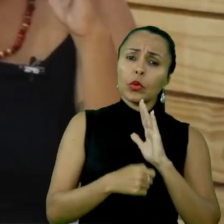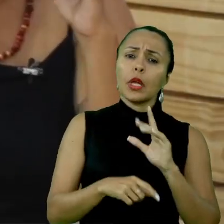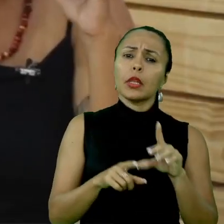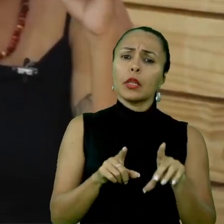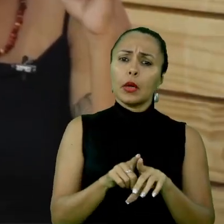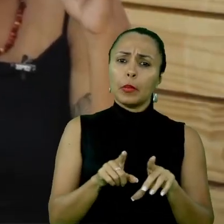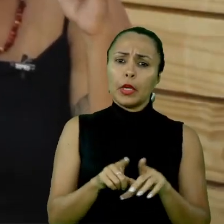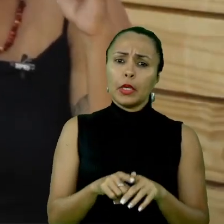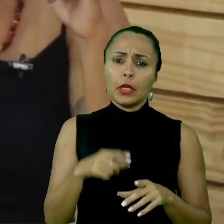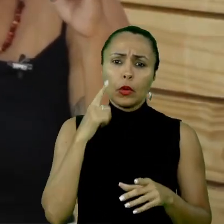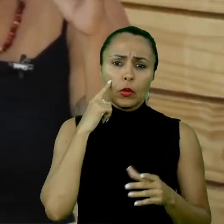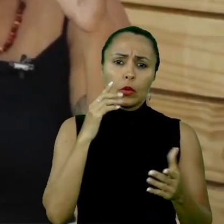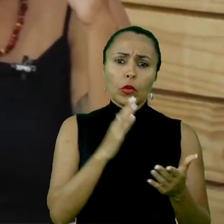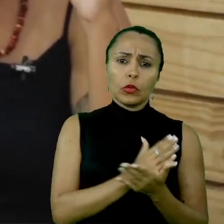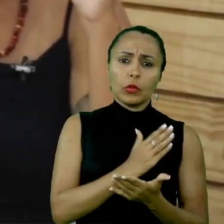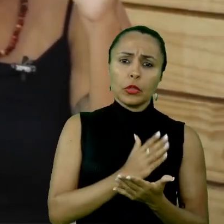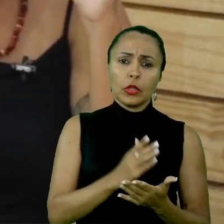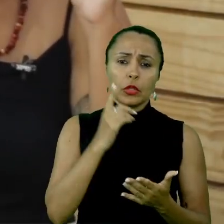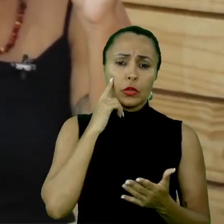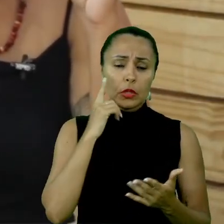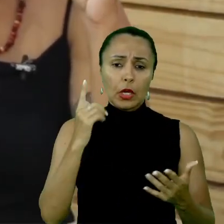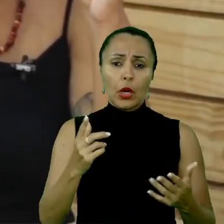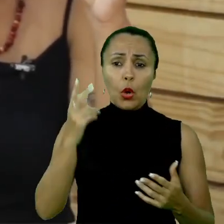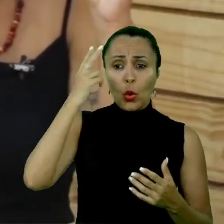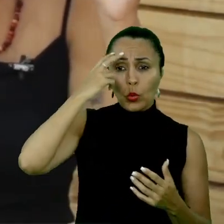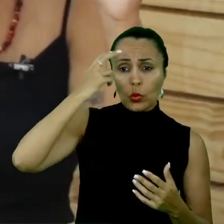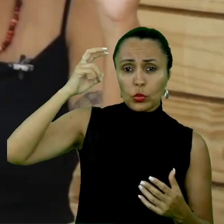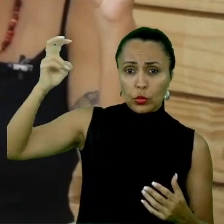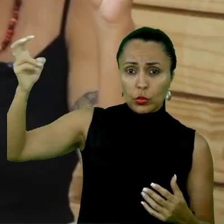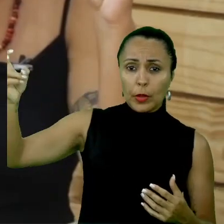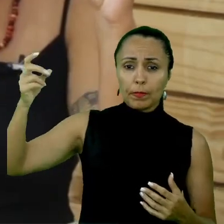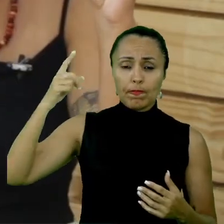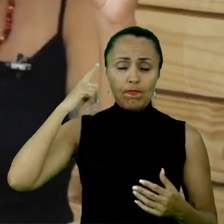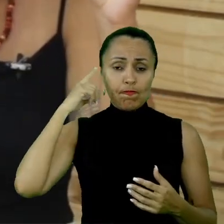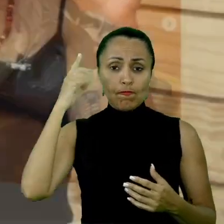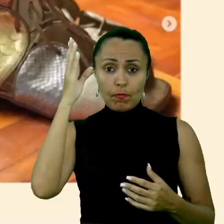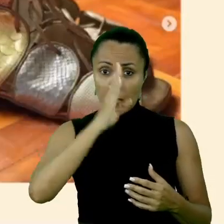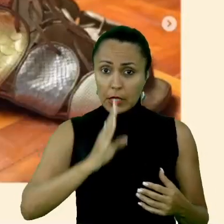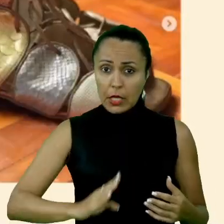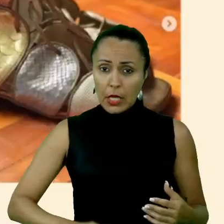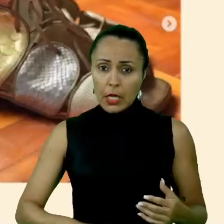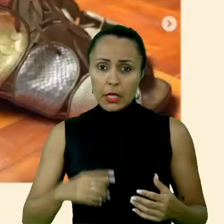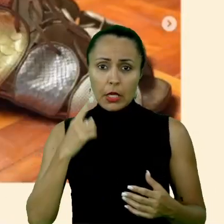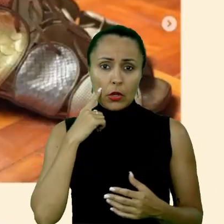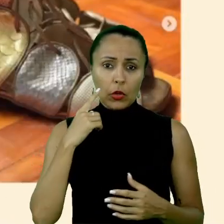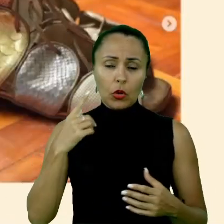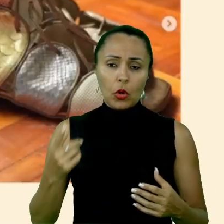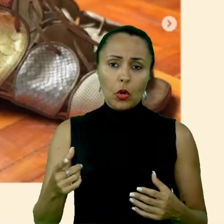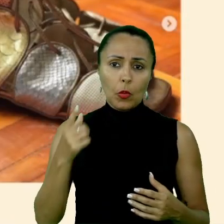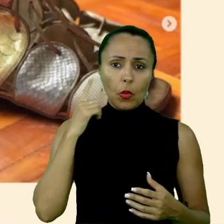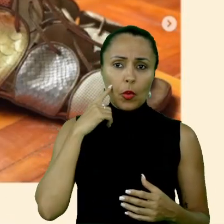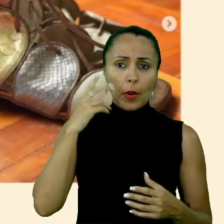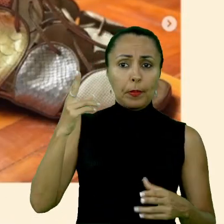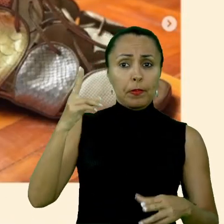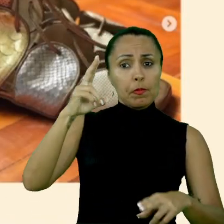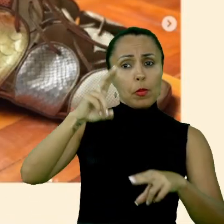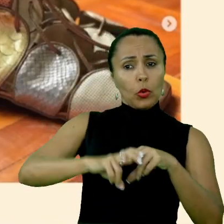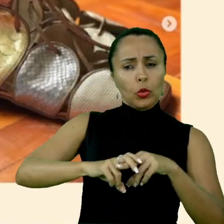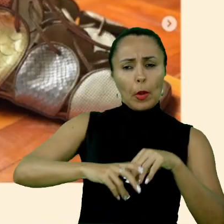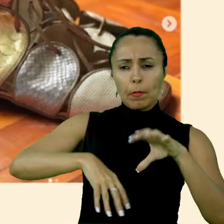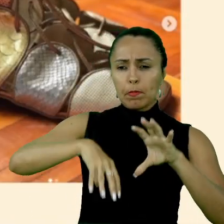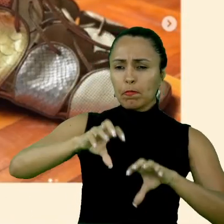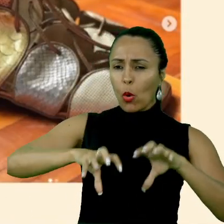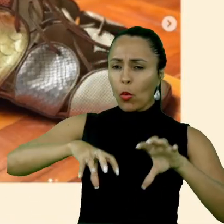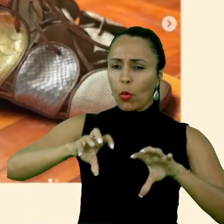até objetos icônicos da cultura material brasileira, como, por exemplo, a poltrona mole. Aqui eu trouxe alguns